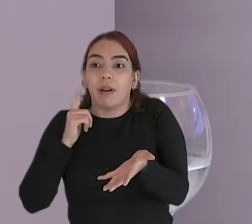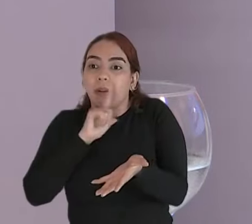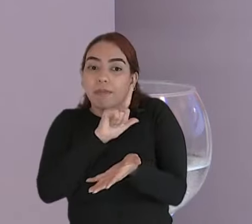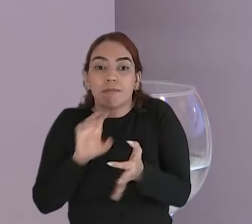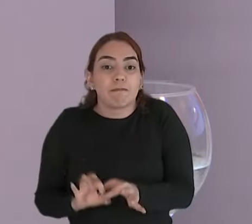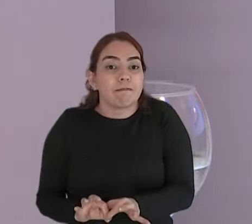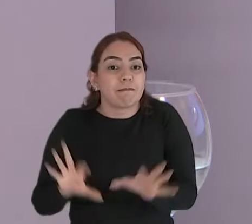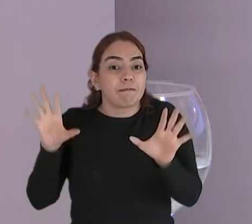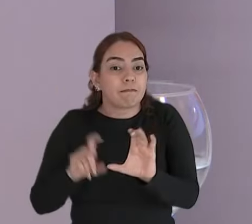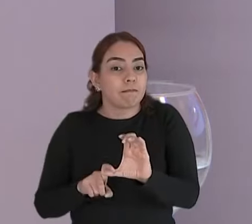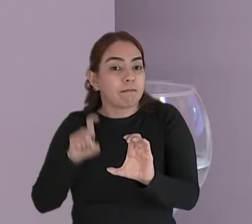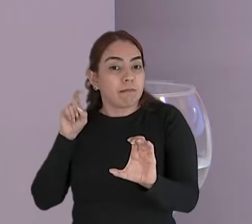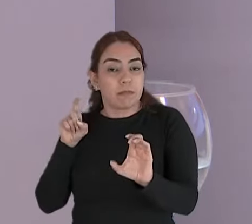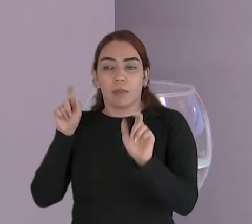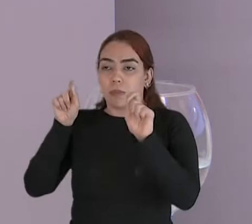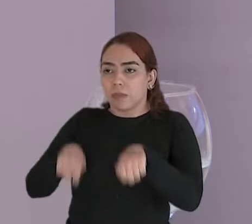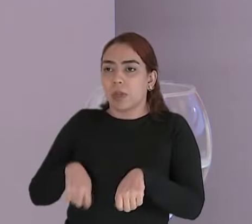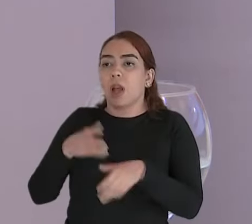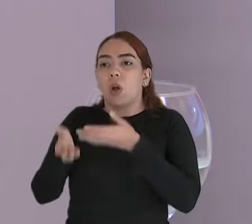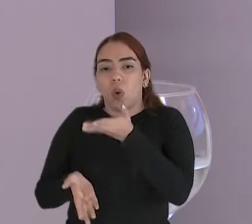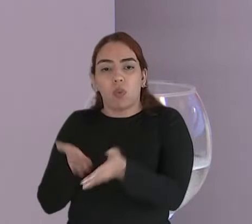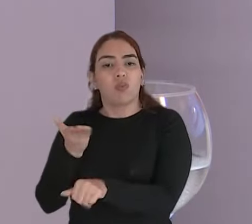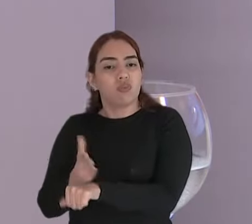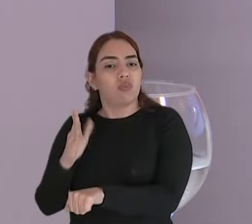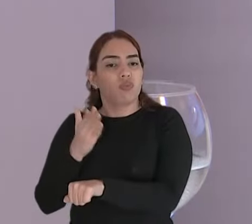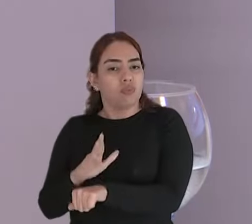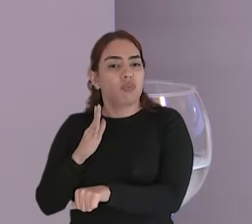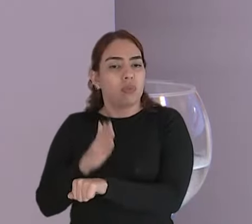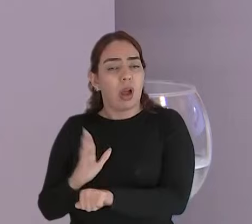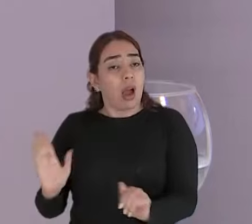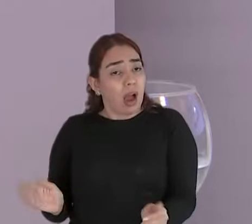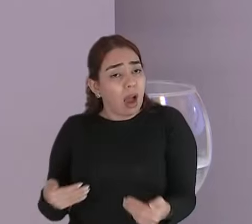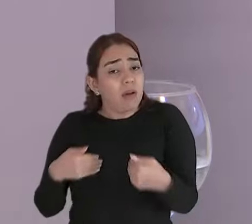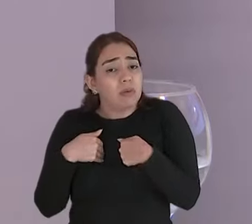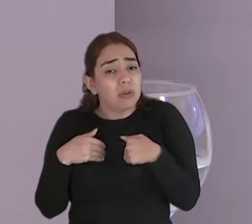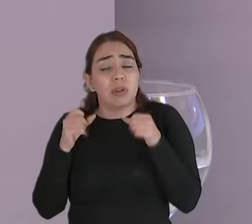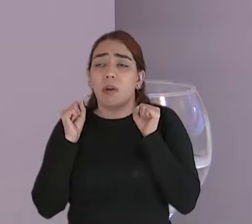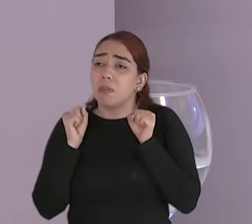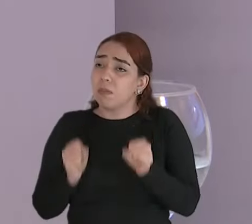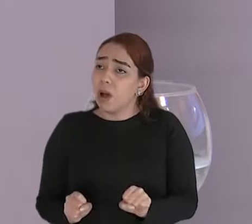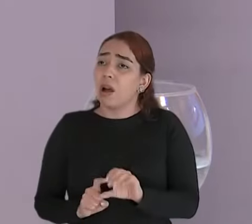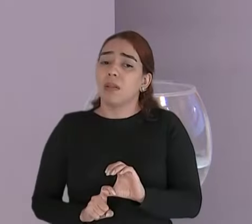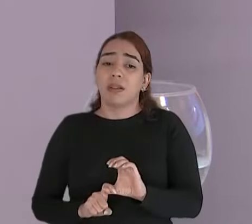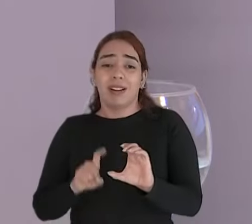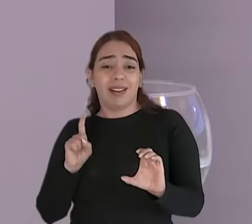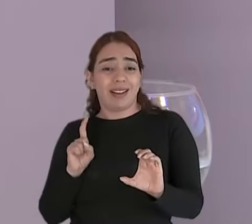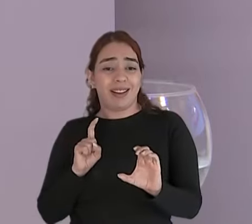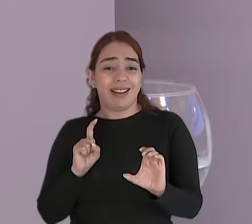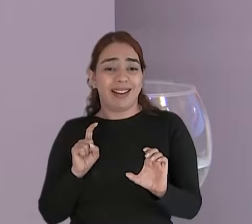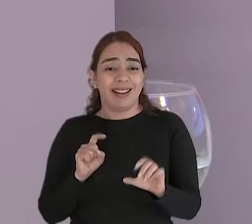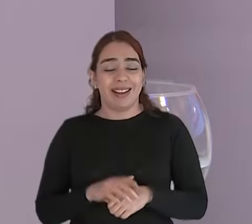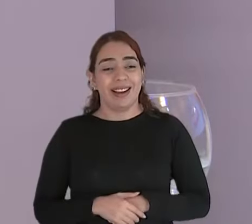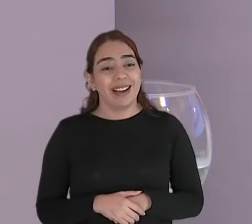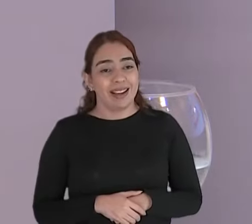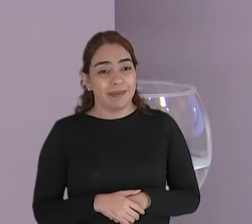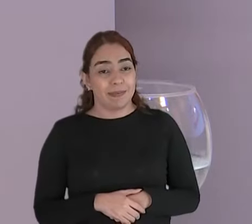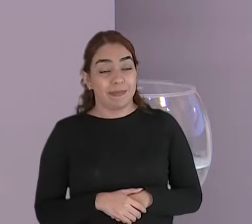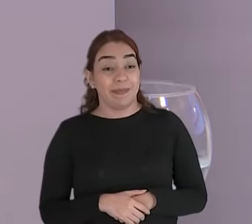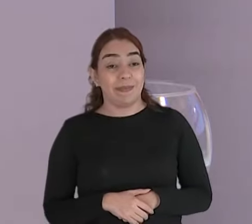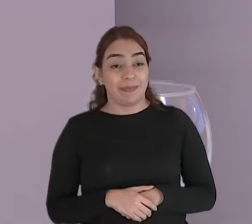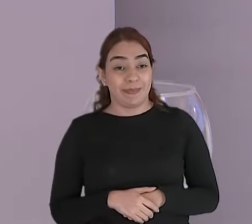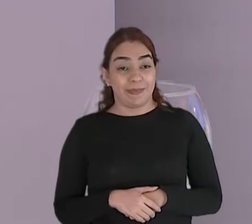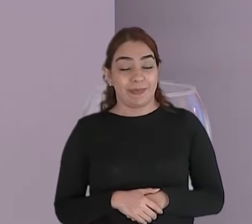Exatamente. Né? O objetivo do tratamento é básico, é essencialmente que a pessoa seja uma pessoa independente. Mas na relação